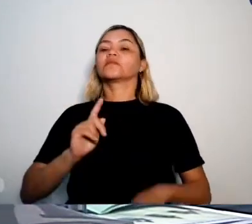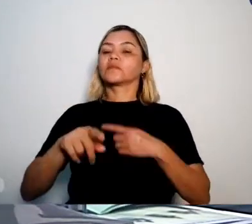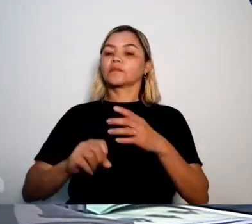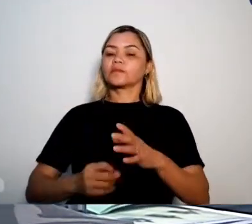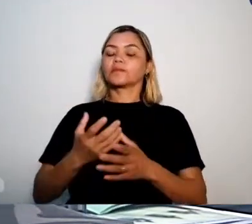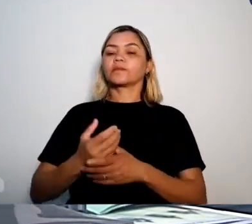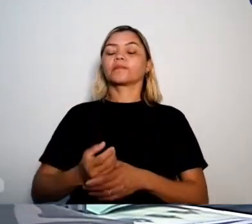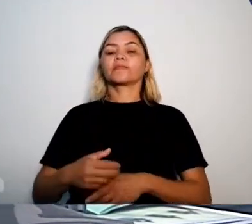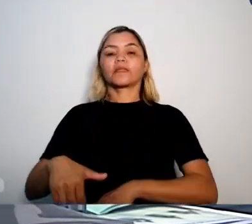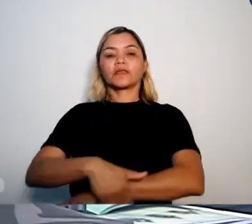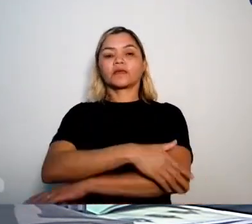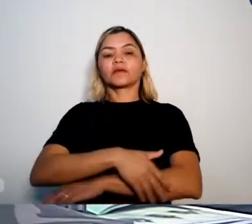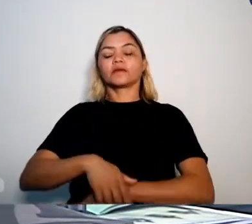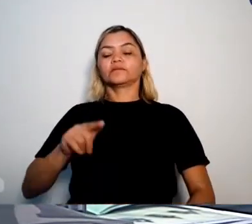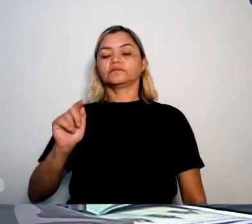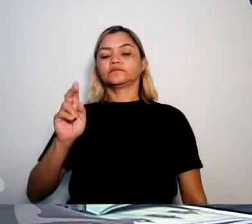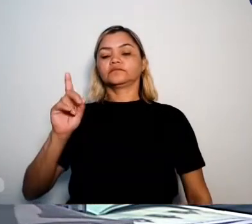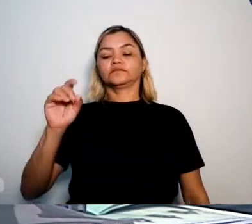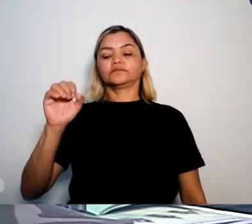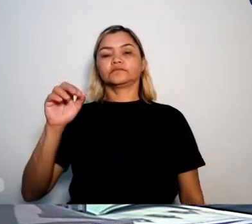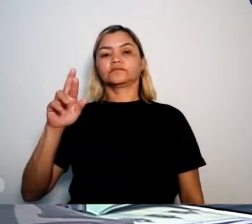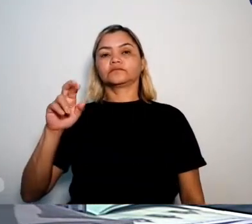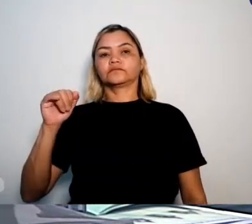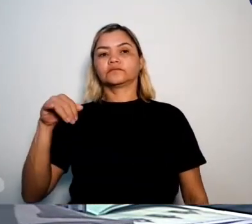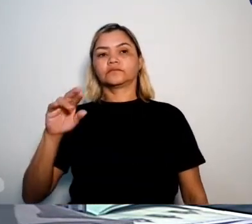guarda-reio. Número